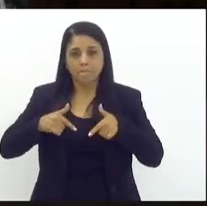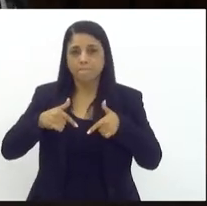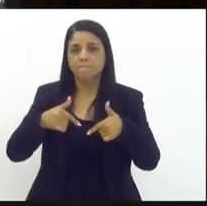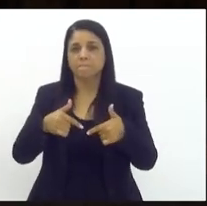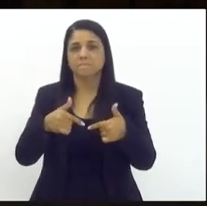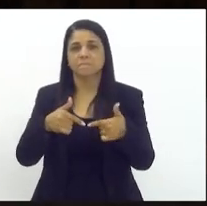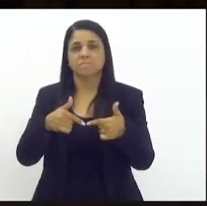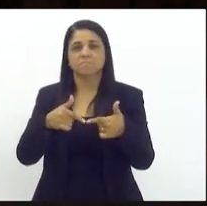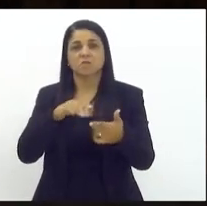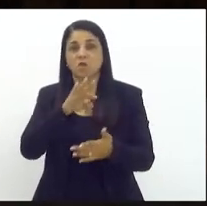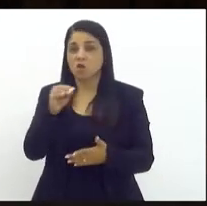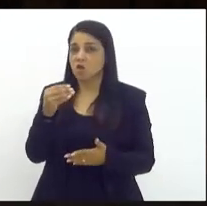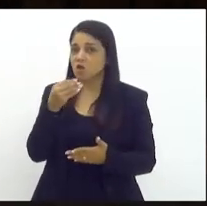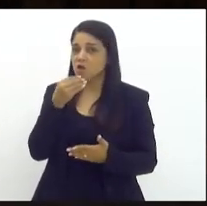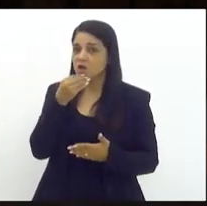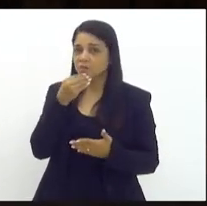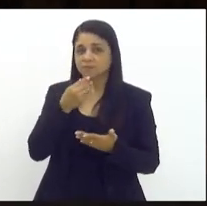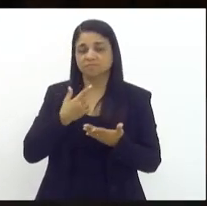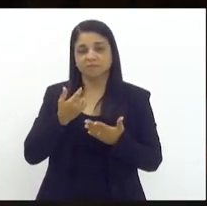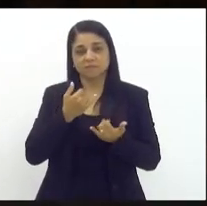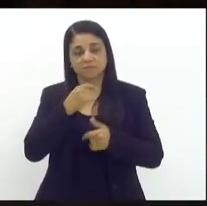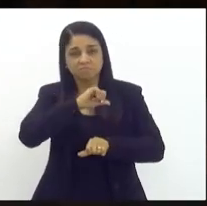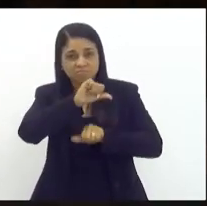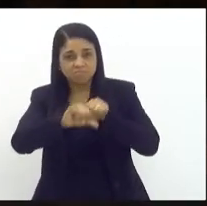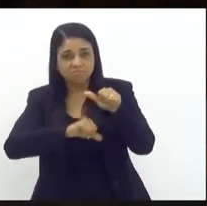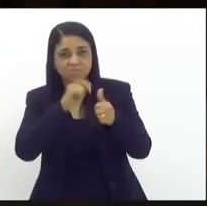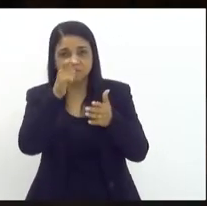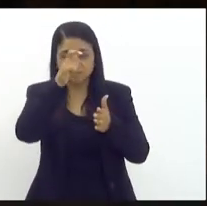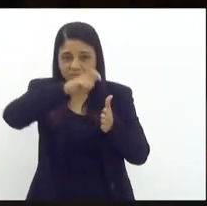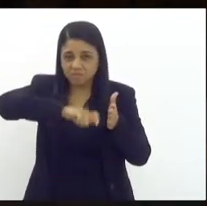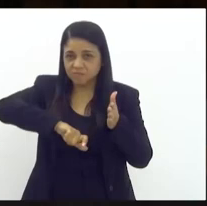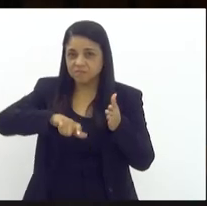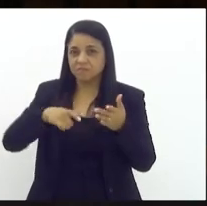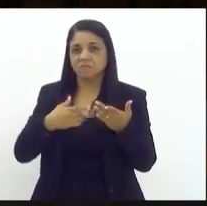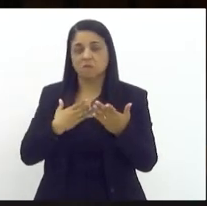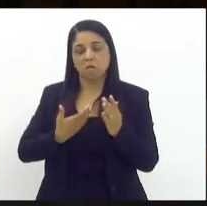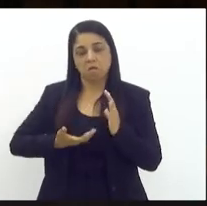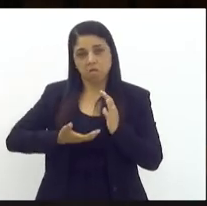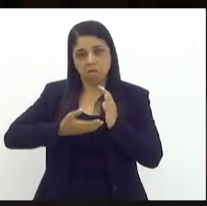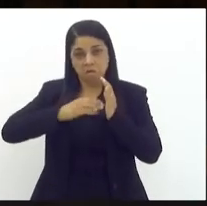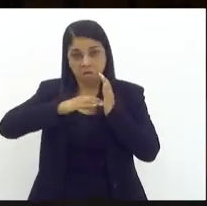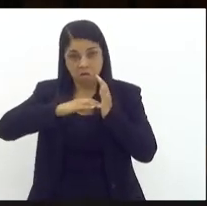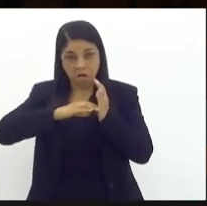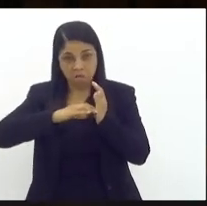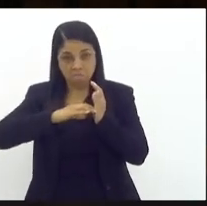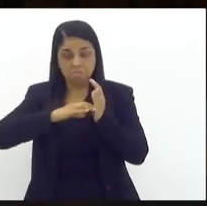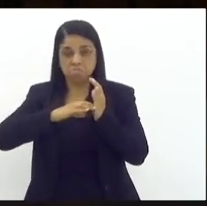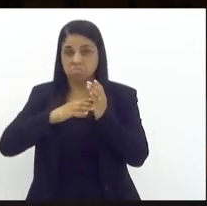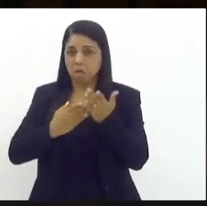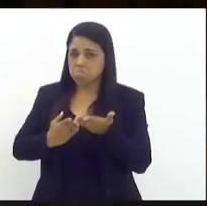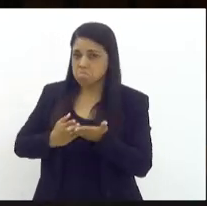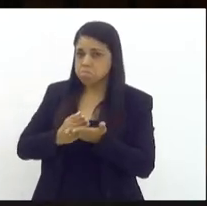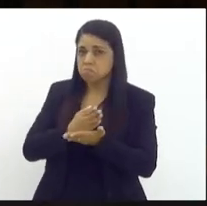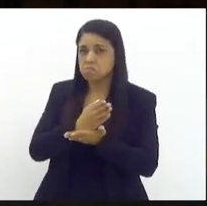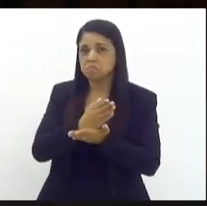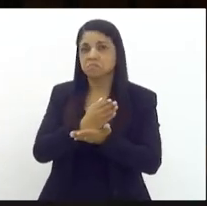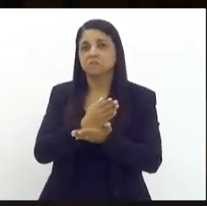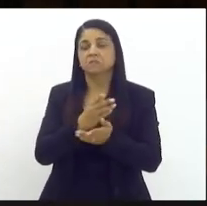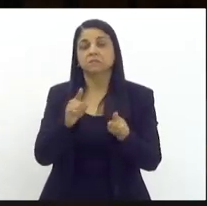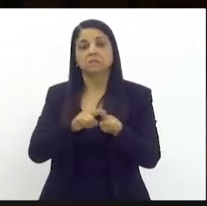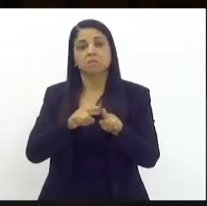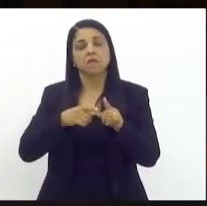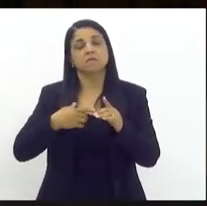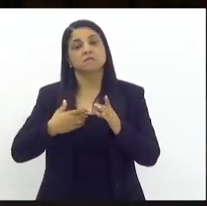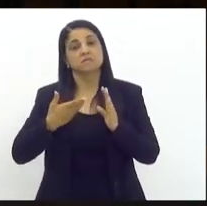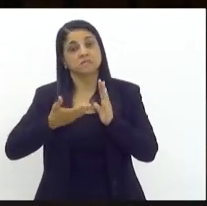muita oportuno reforma tributária que foi aprovada na Câmara ela ainda vai passar é